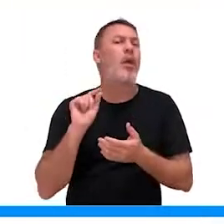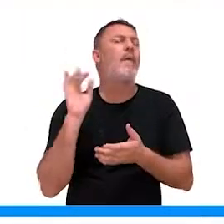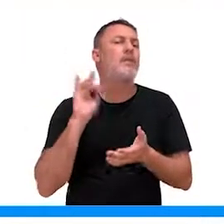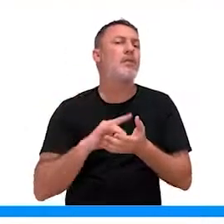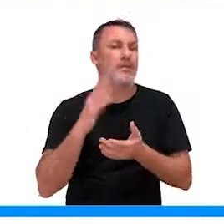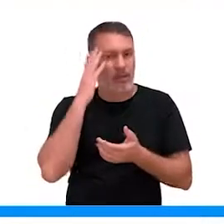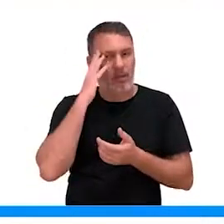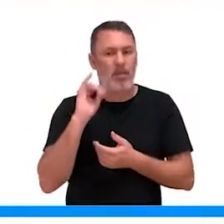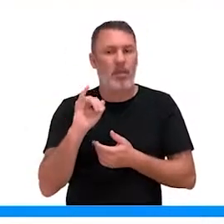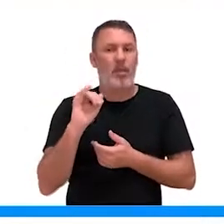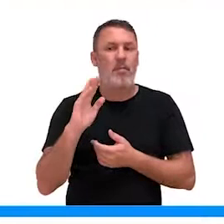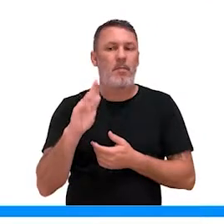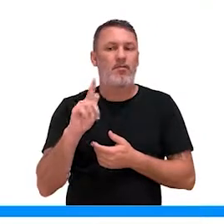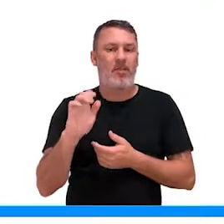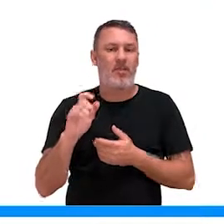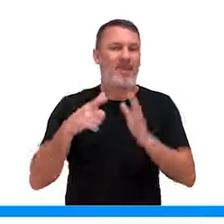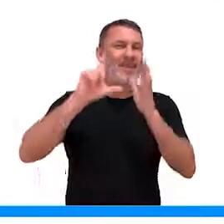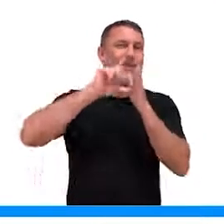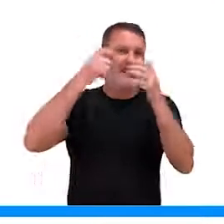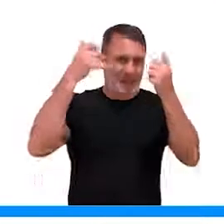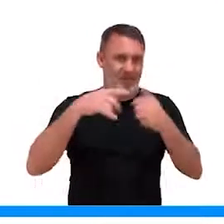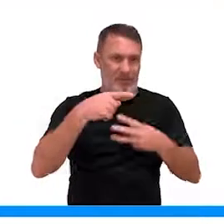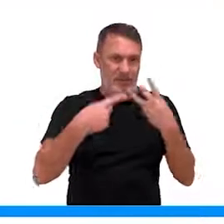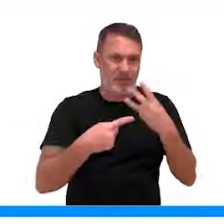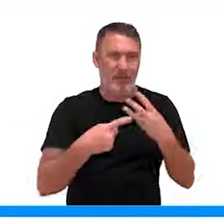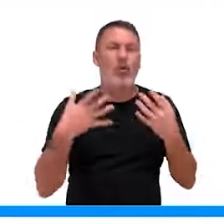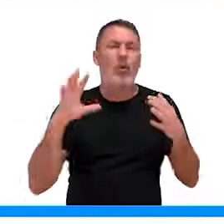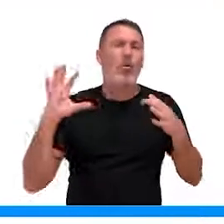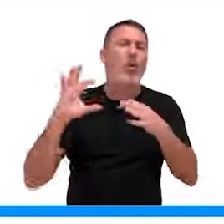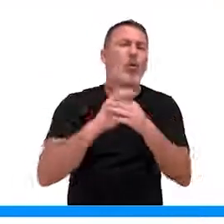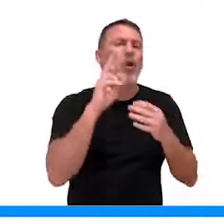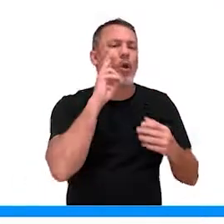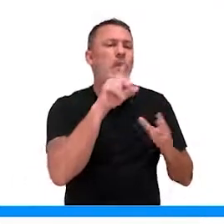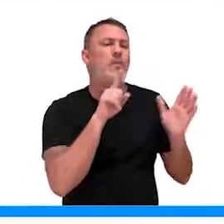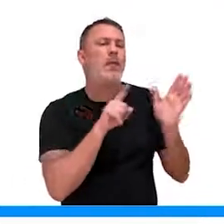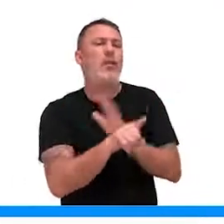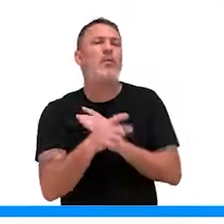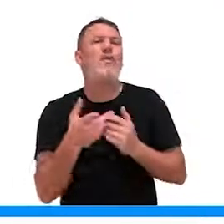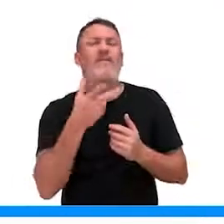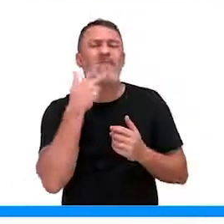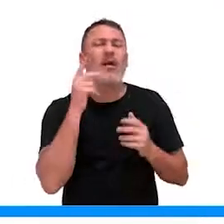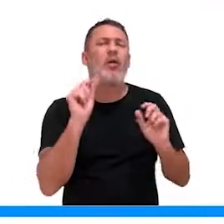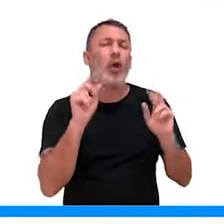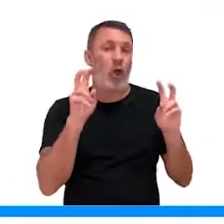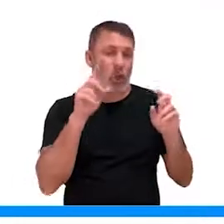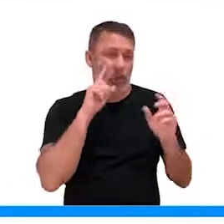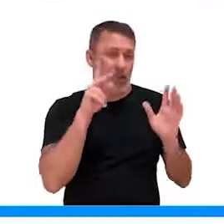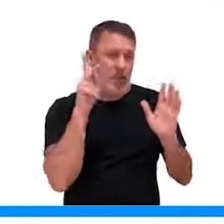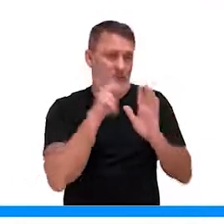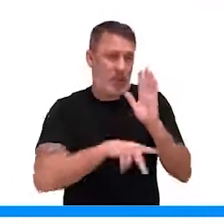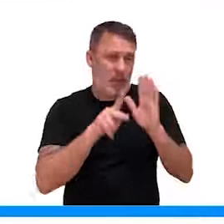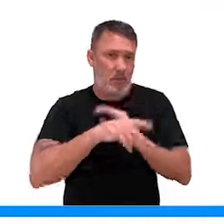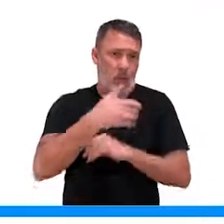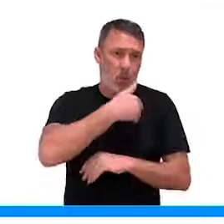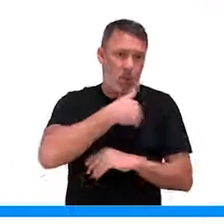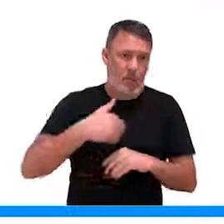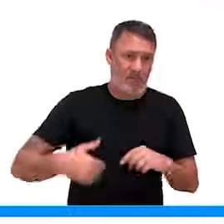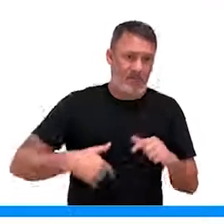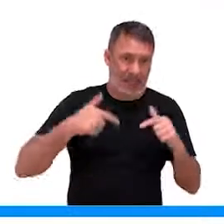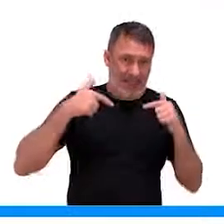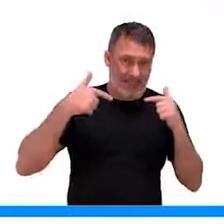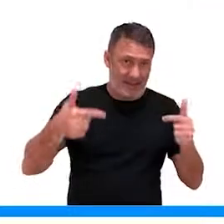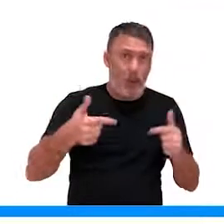do IBGE. Qual é o contexto que o enunciado te apresenta? Planejamento de ações governamentais. O